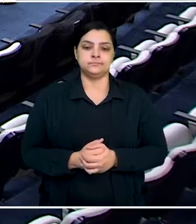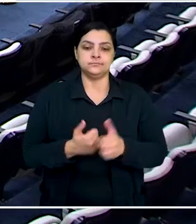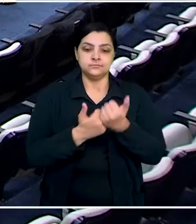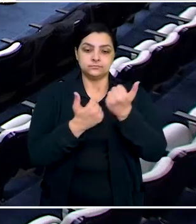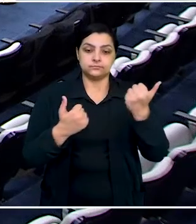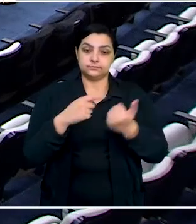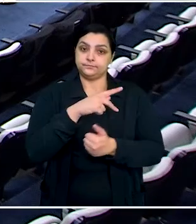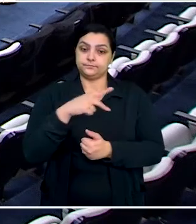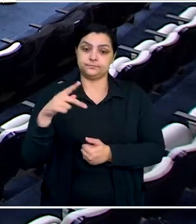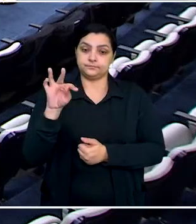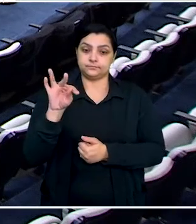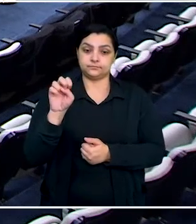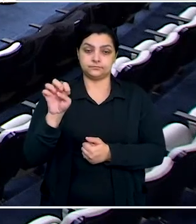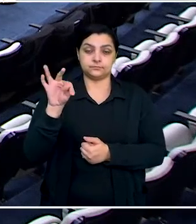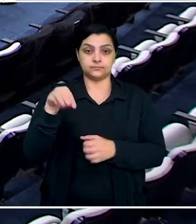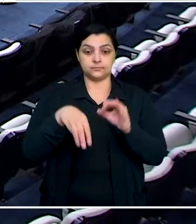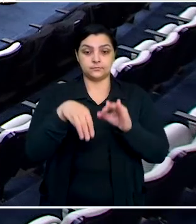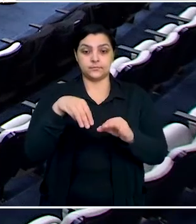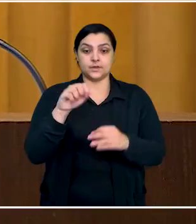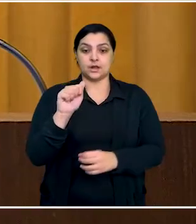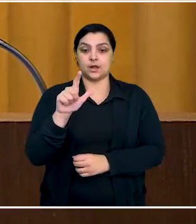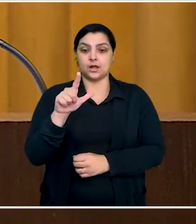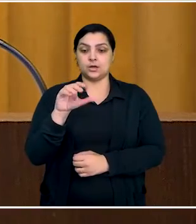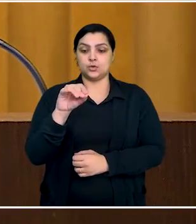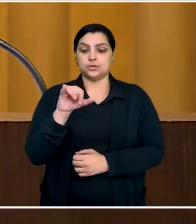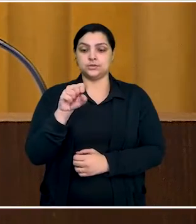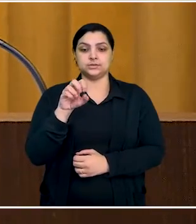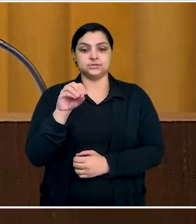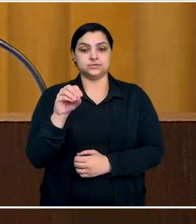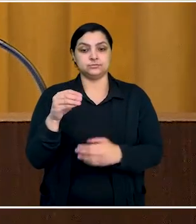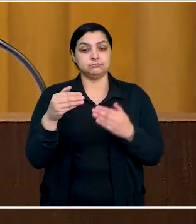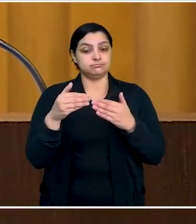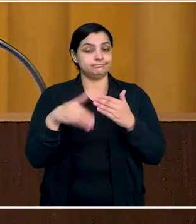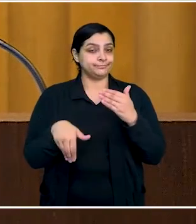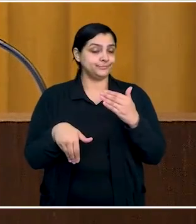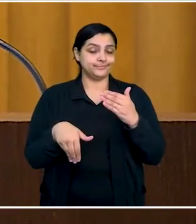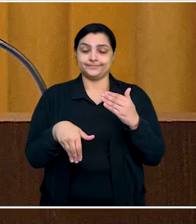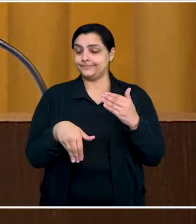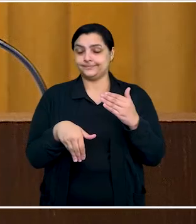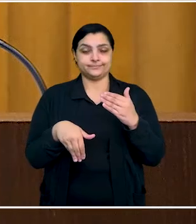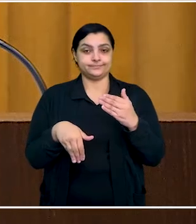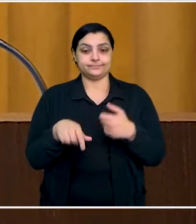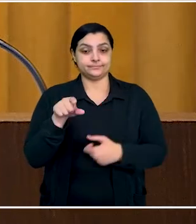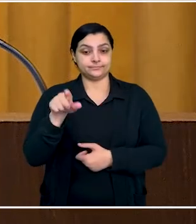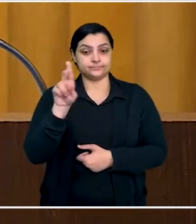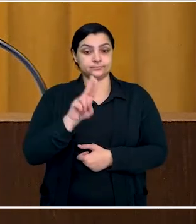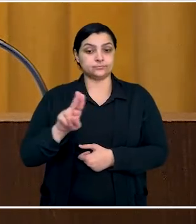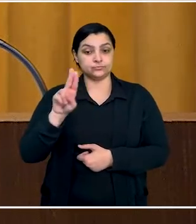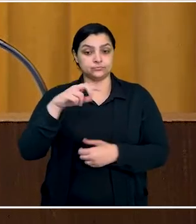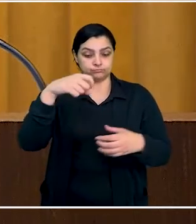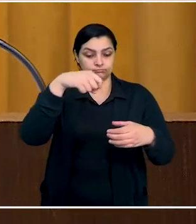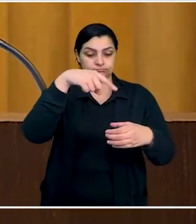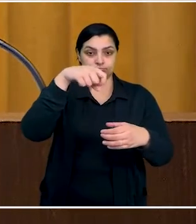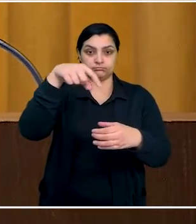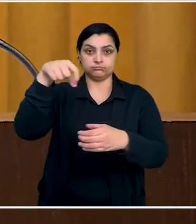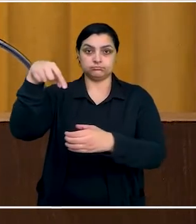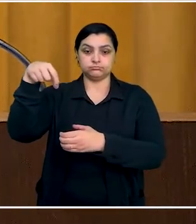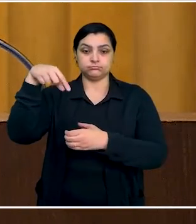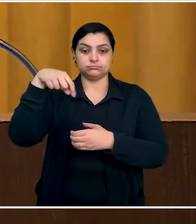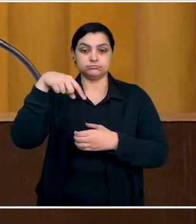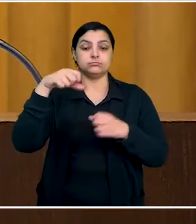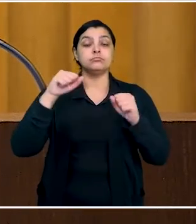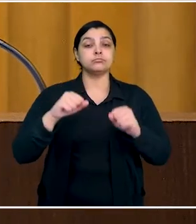Já o vice-presidente do TST, ministro Aloísio Corrêa da Veiga, abriu divergência. Para ele, o uso da